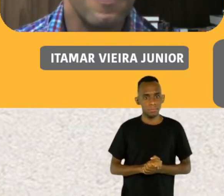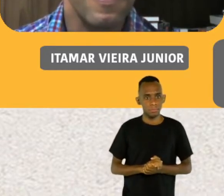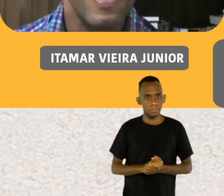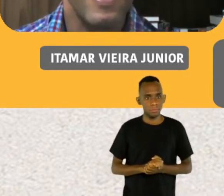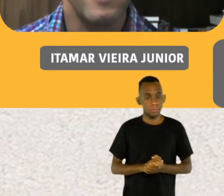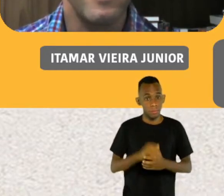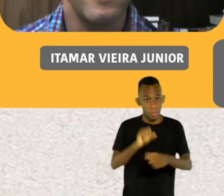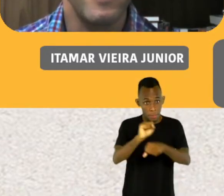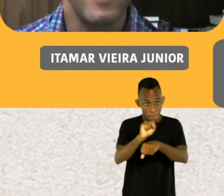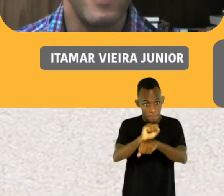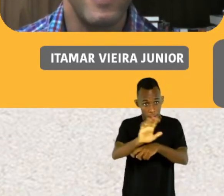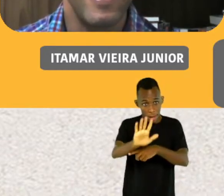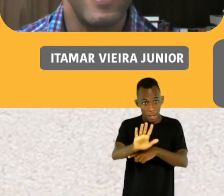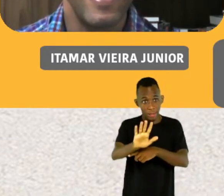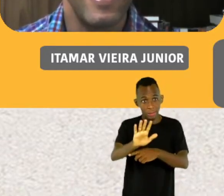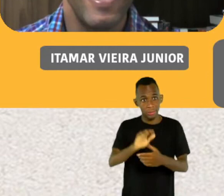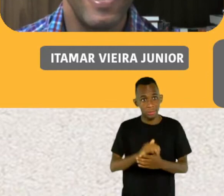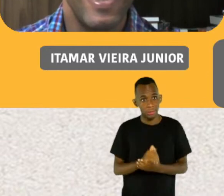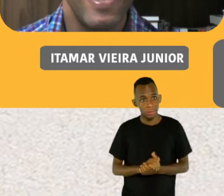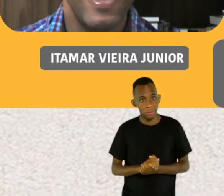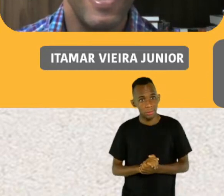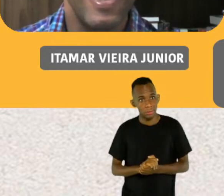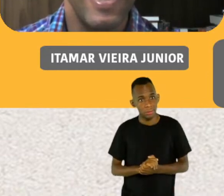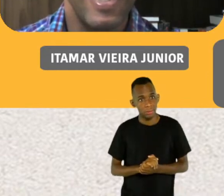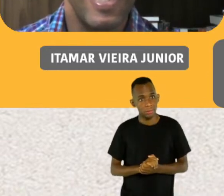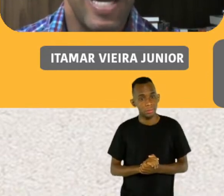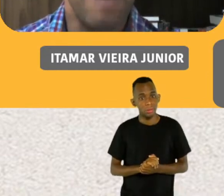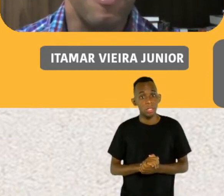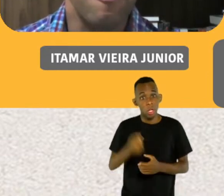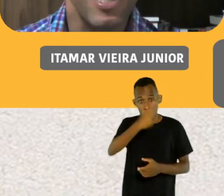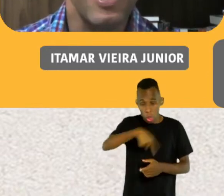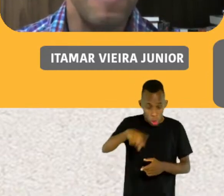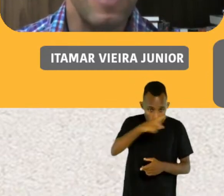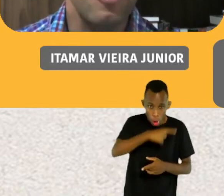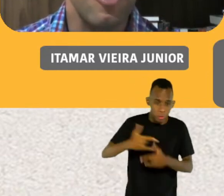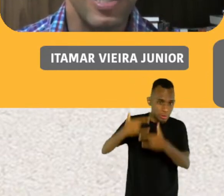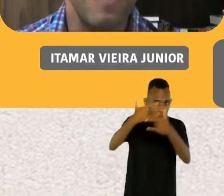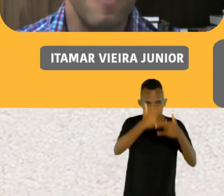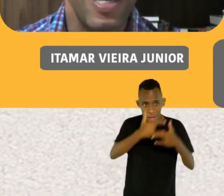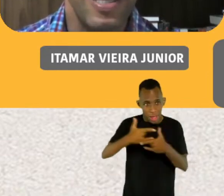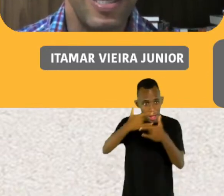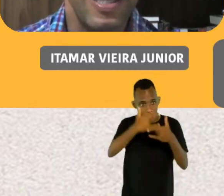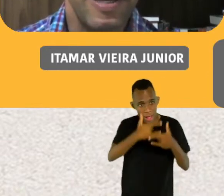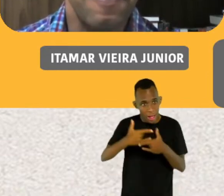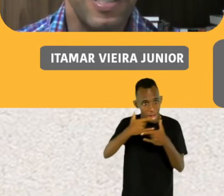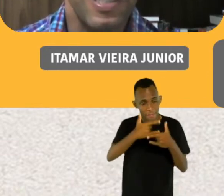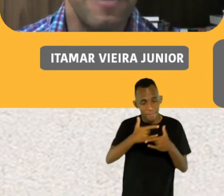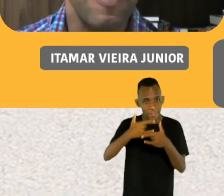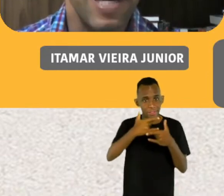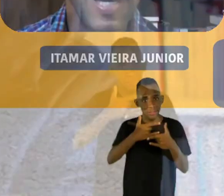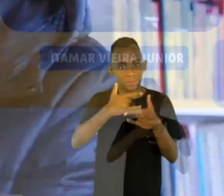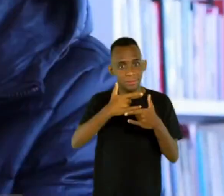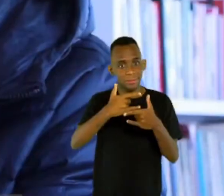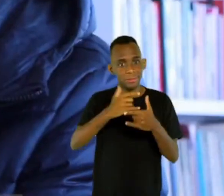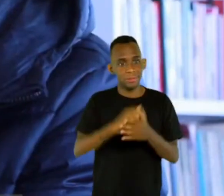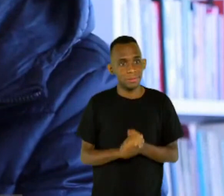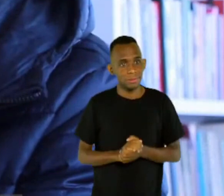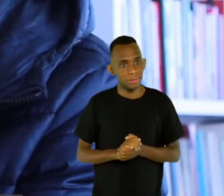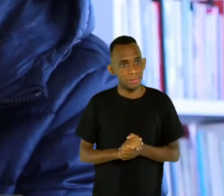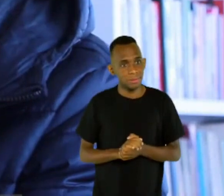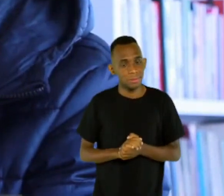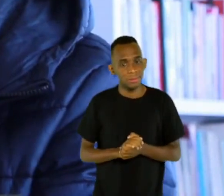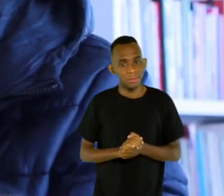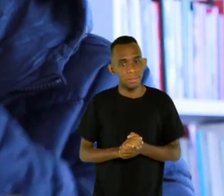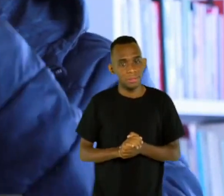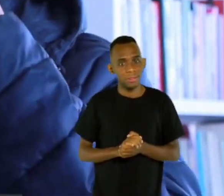paradinha. Estamos aqui reunidos ao redor do livro. Aproveitem para autografar, para levar o Intérprete